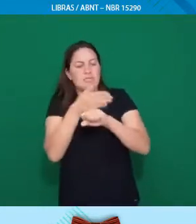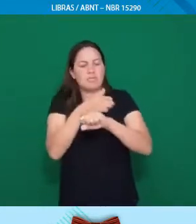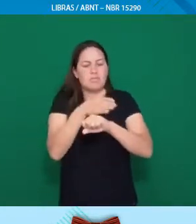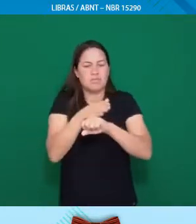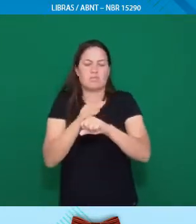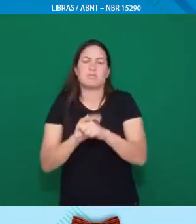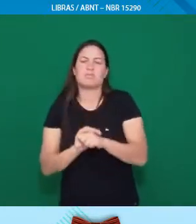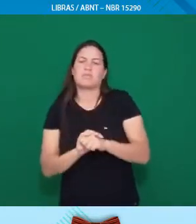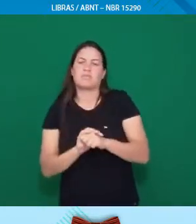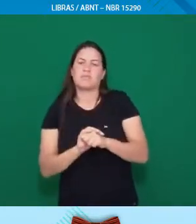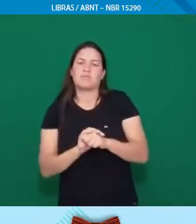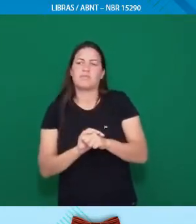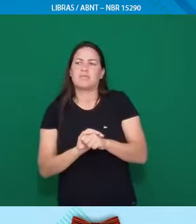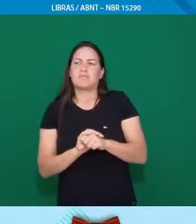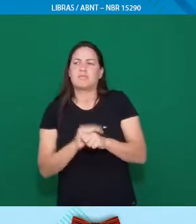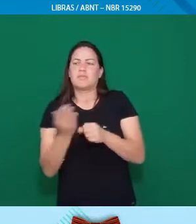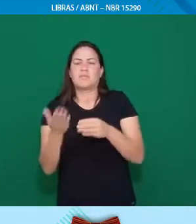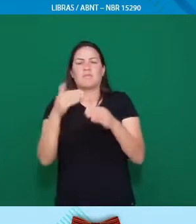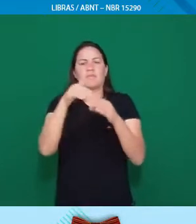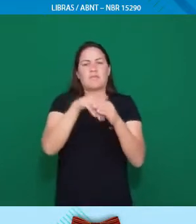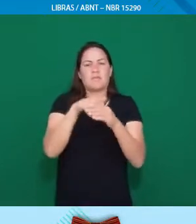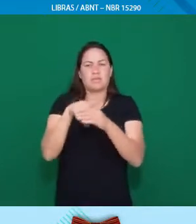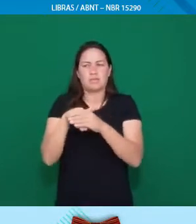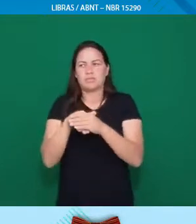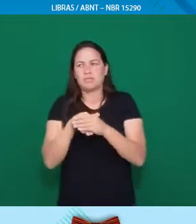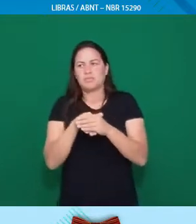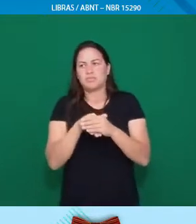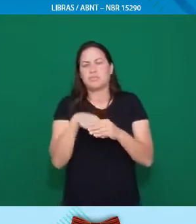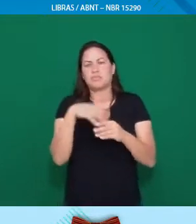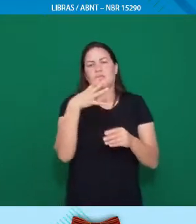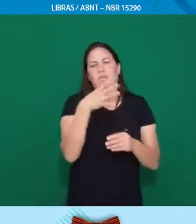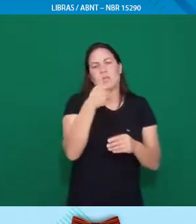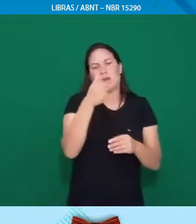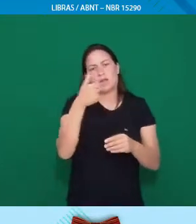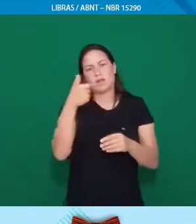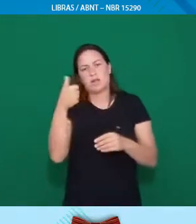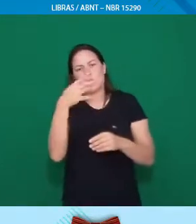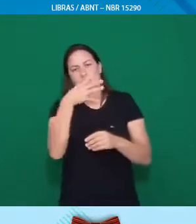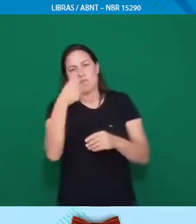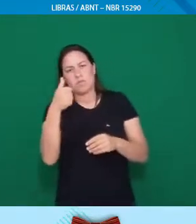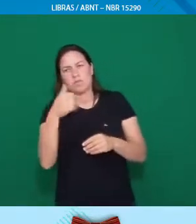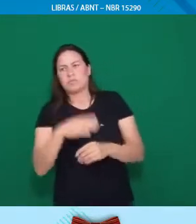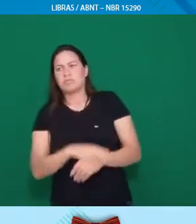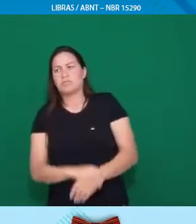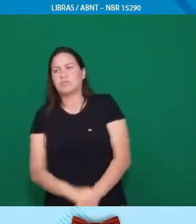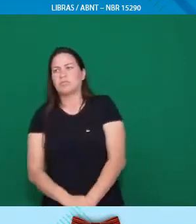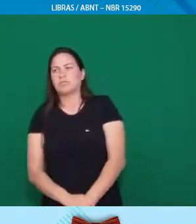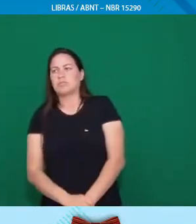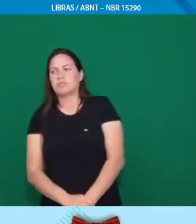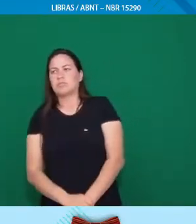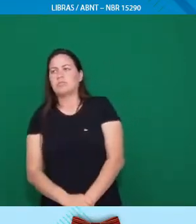bem para dentro da camisa 12 tão coloco em votação a 31 2021